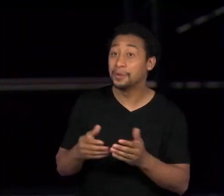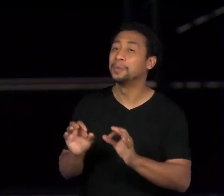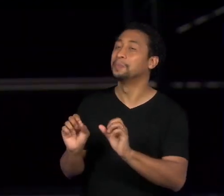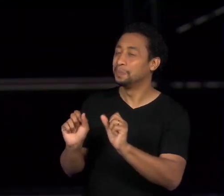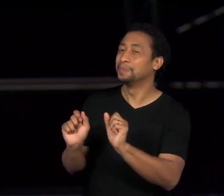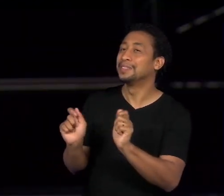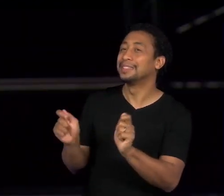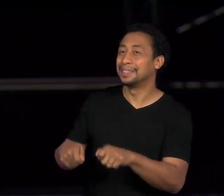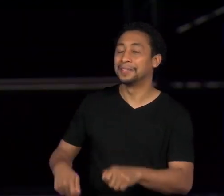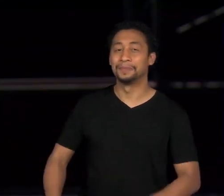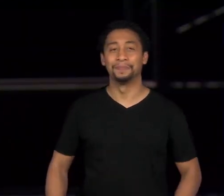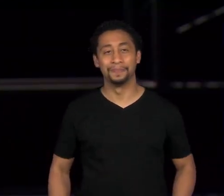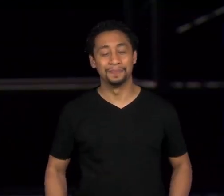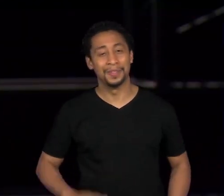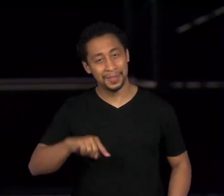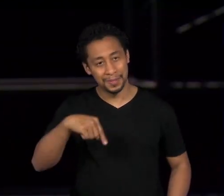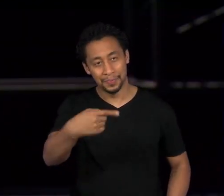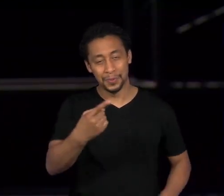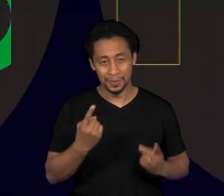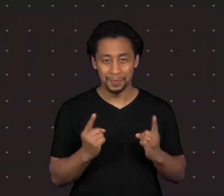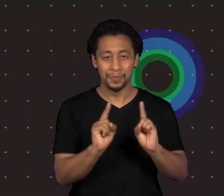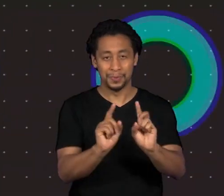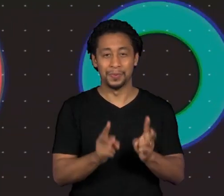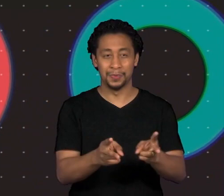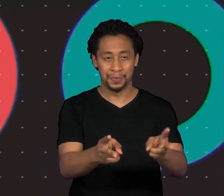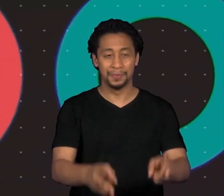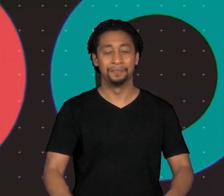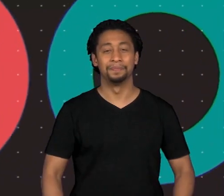legal Voltamos já com o